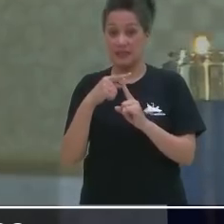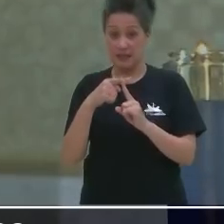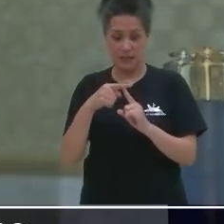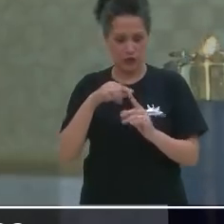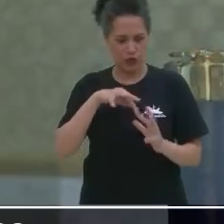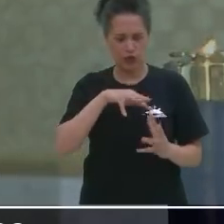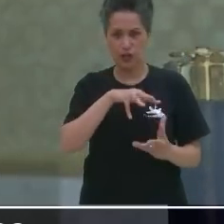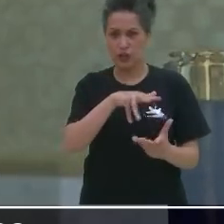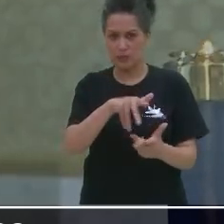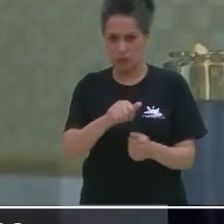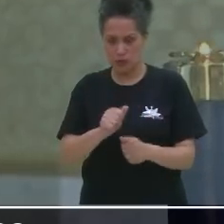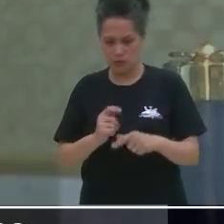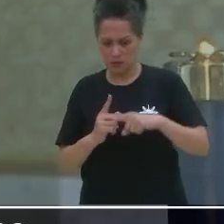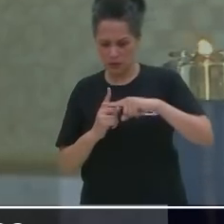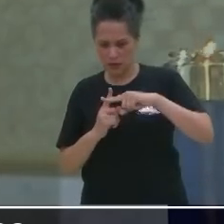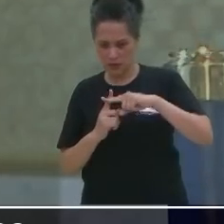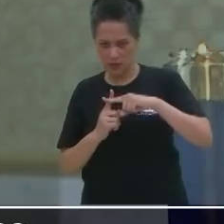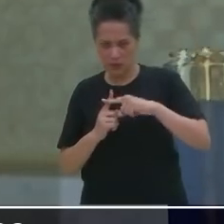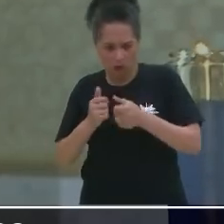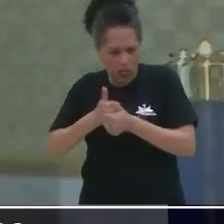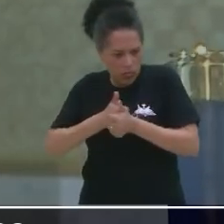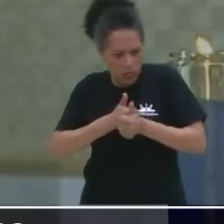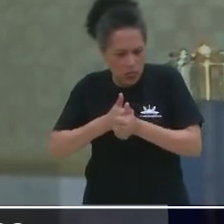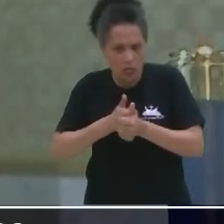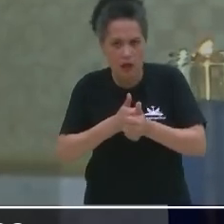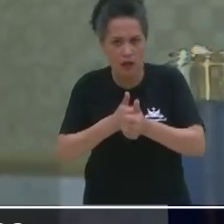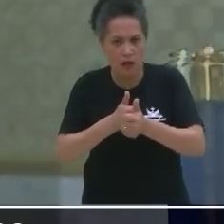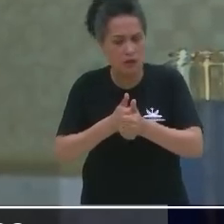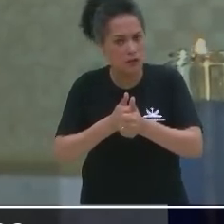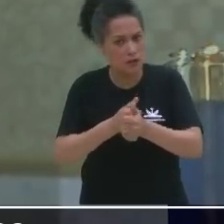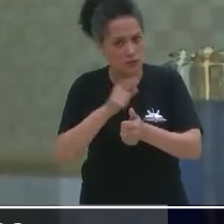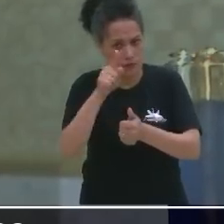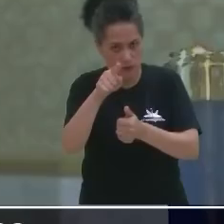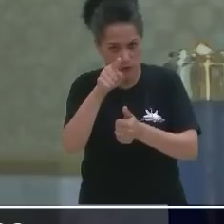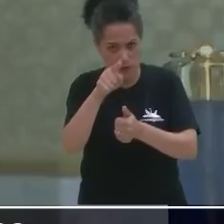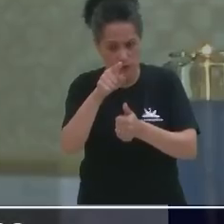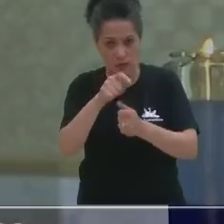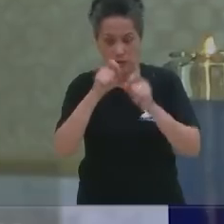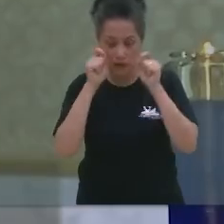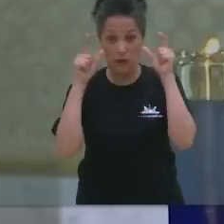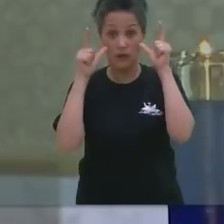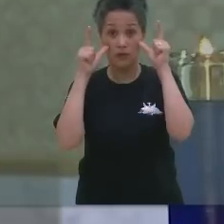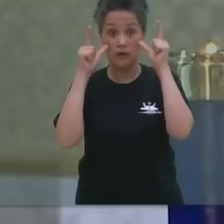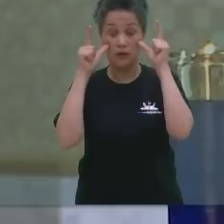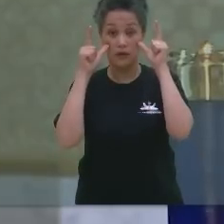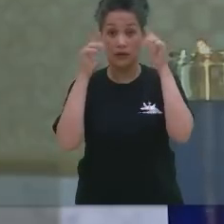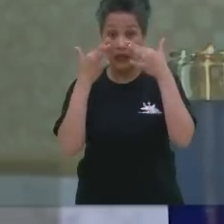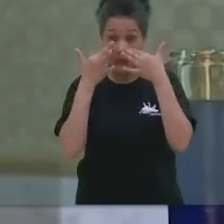perseguido. Atentos, meus irmãos, é algo real.